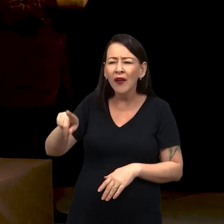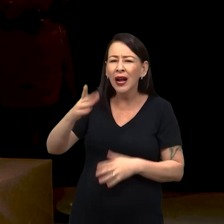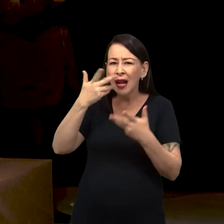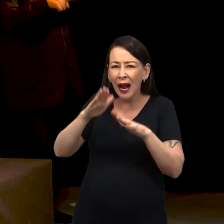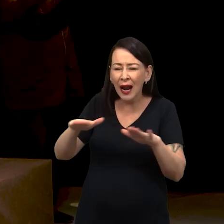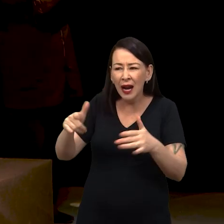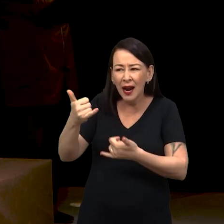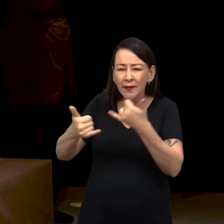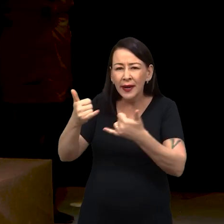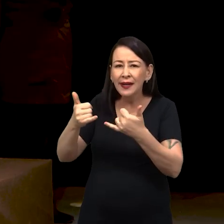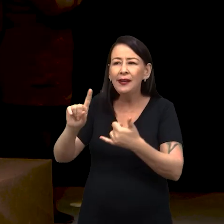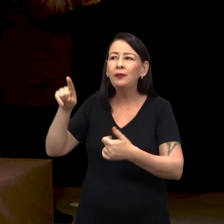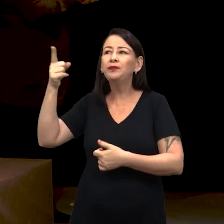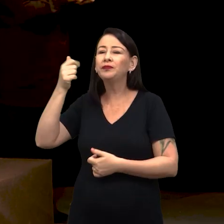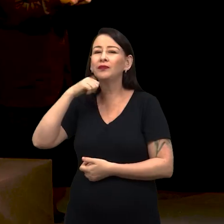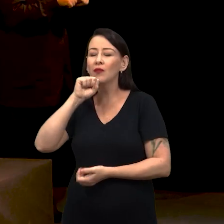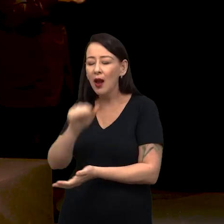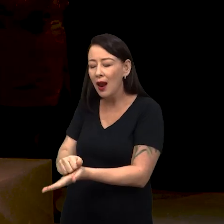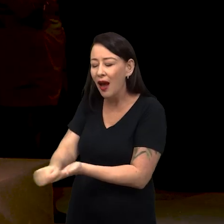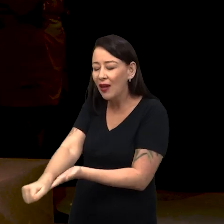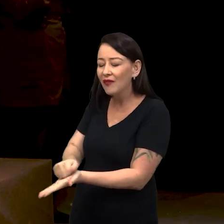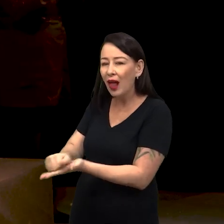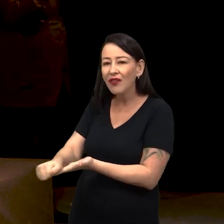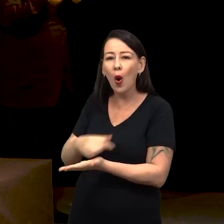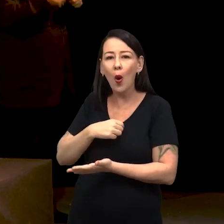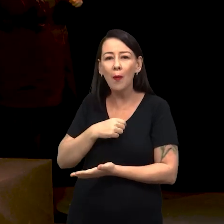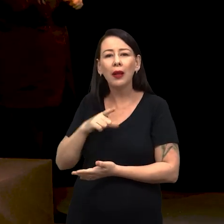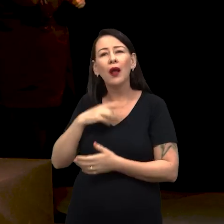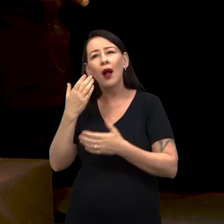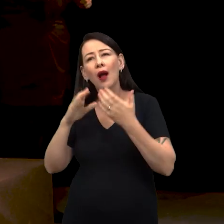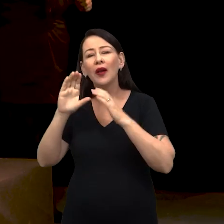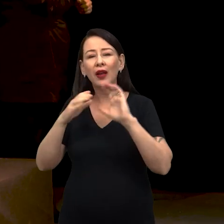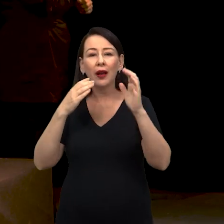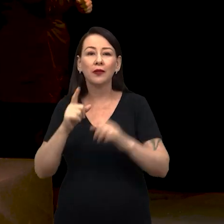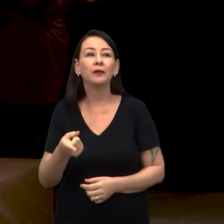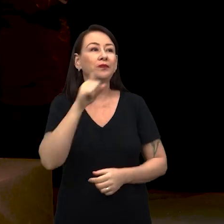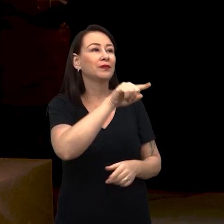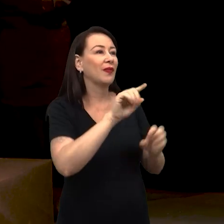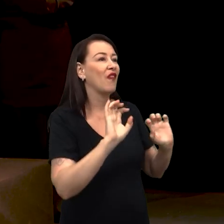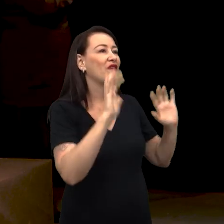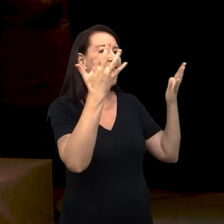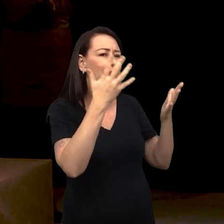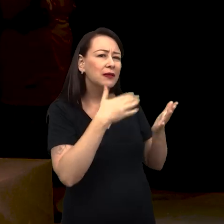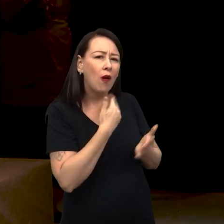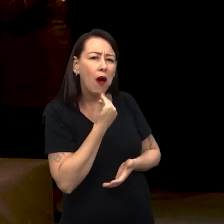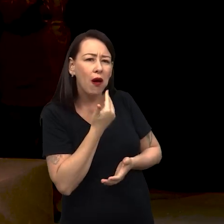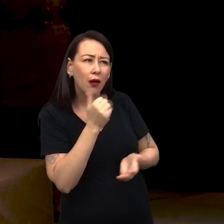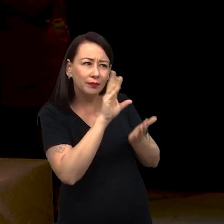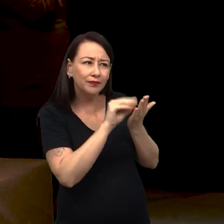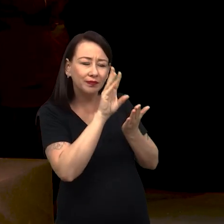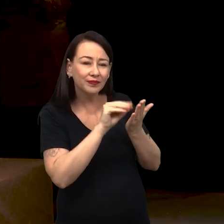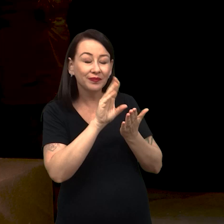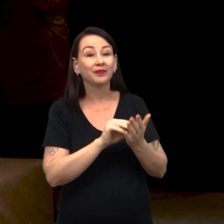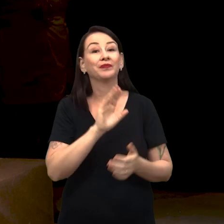lugares, chega lá, tem menino brincando, mas tem mulher cantando quando lava roupa, tem gente, né, nas festas. Então,